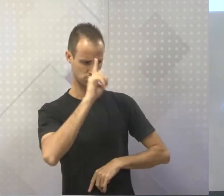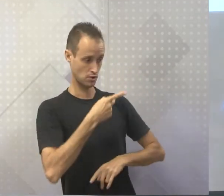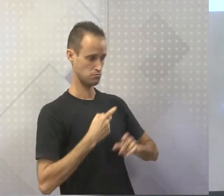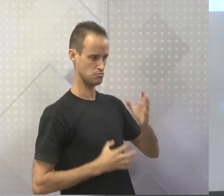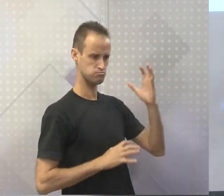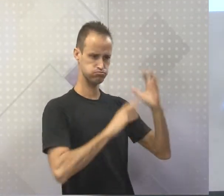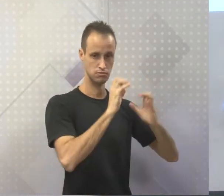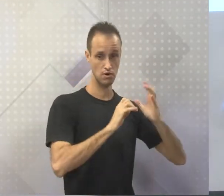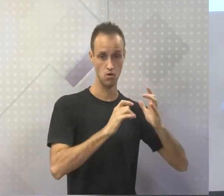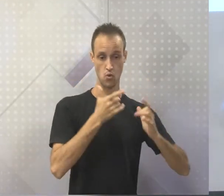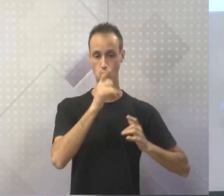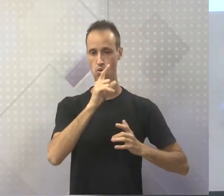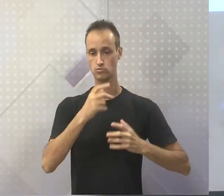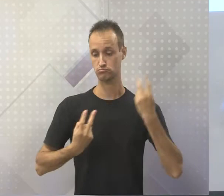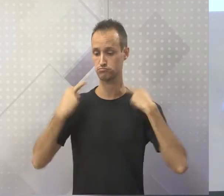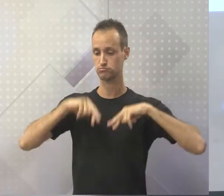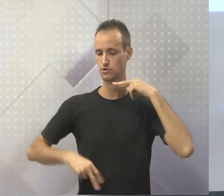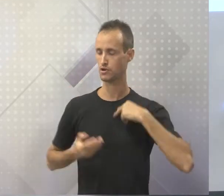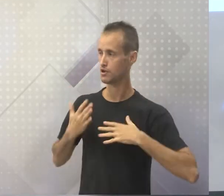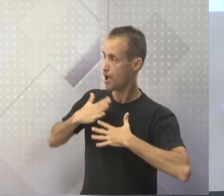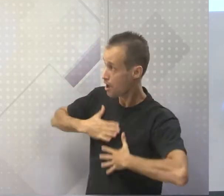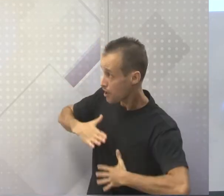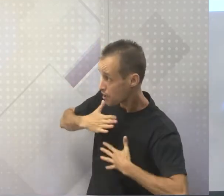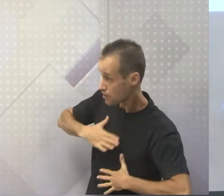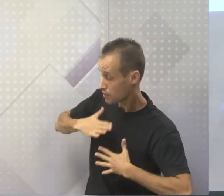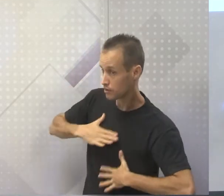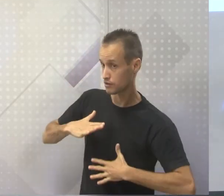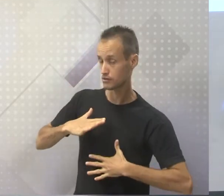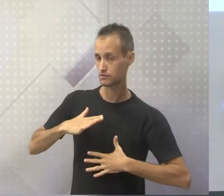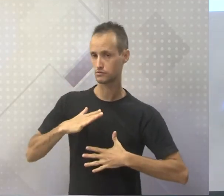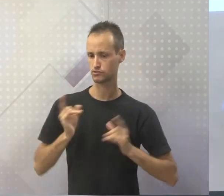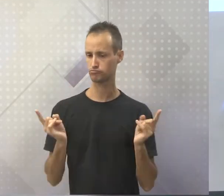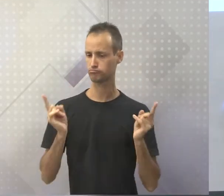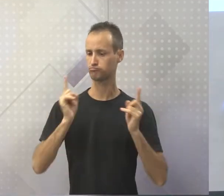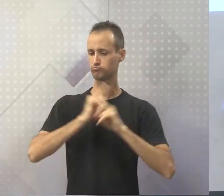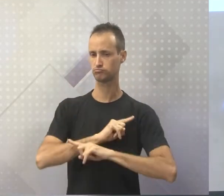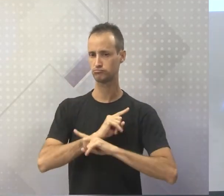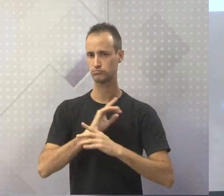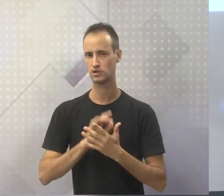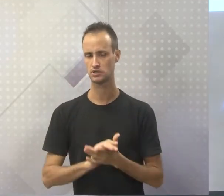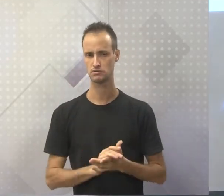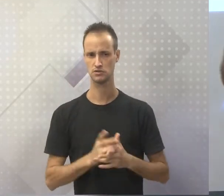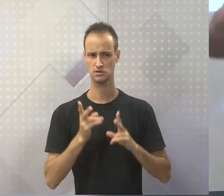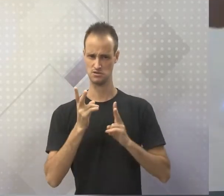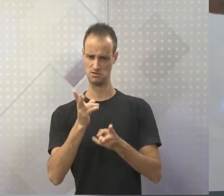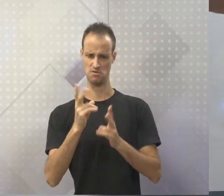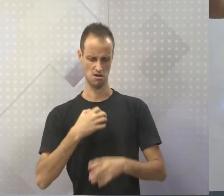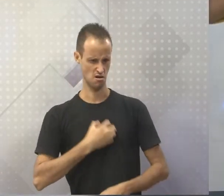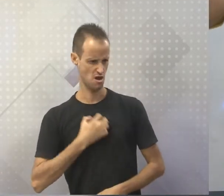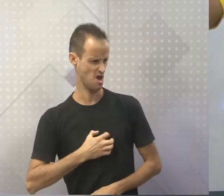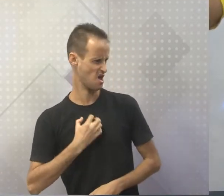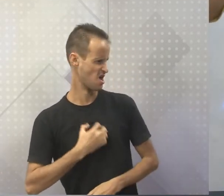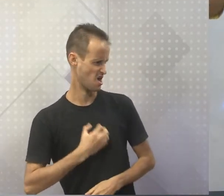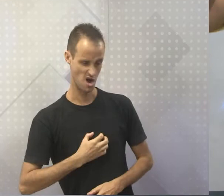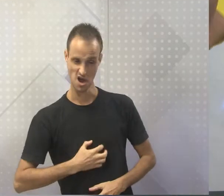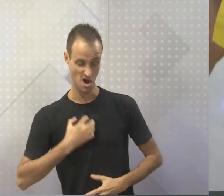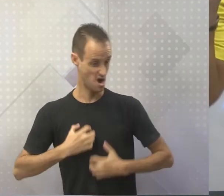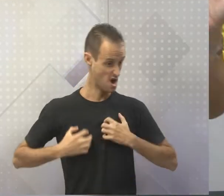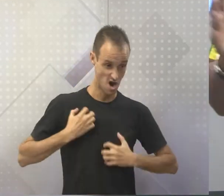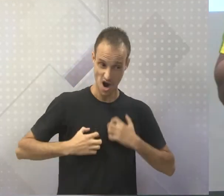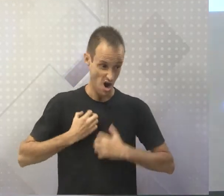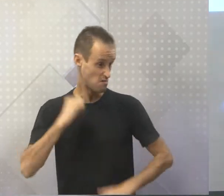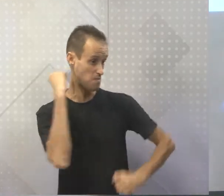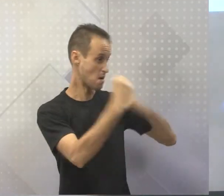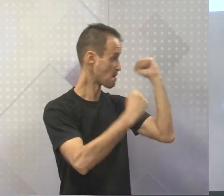o outro manda você se acalmar. Tem que haver o antagonismo. Senão, toda vez que você tivesse raiva, você só pararia quando tivesse